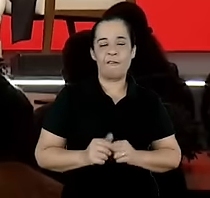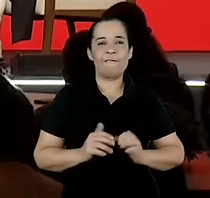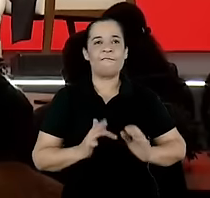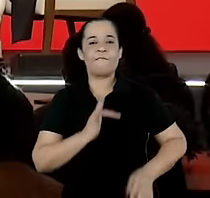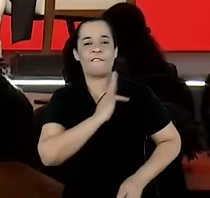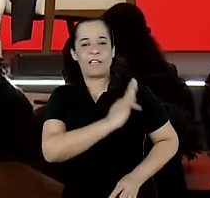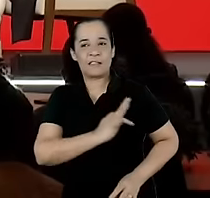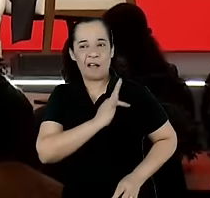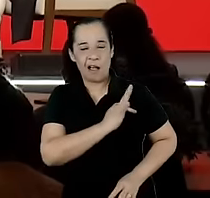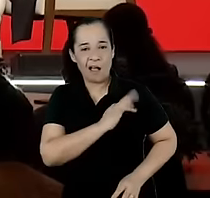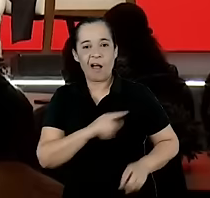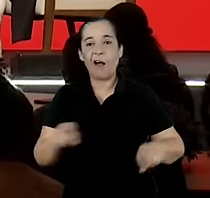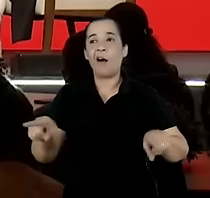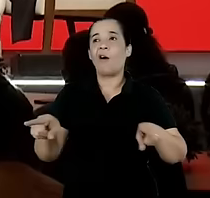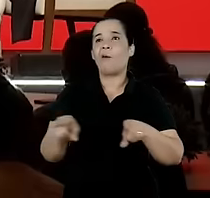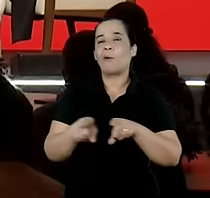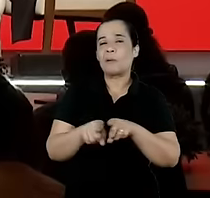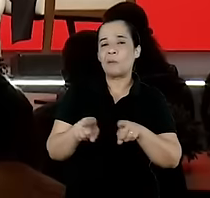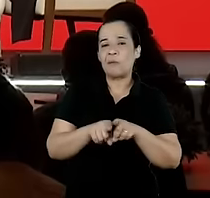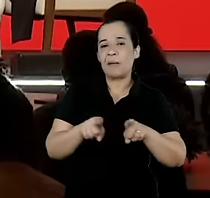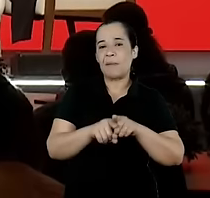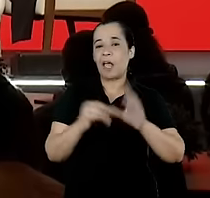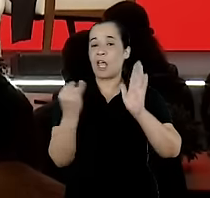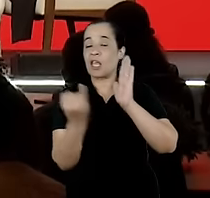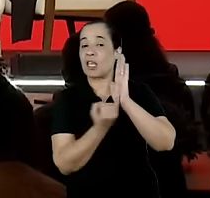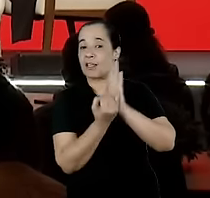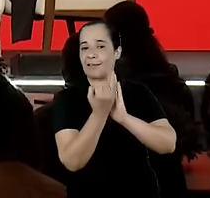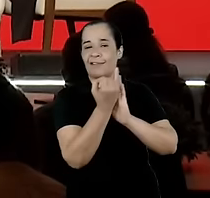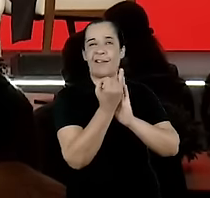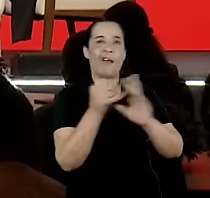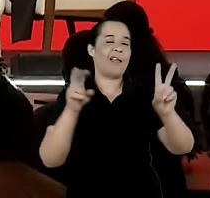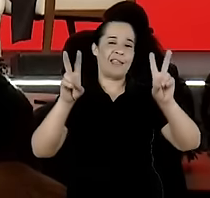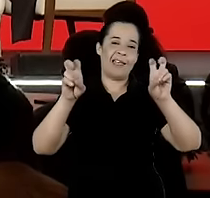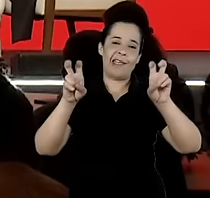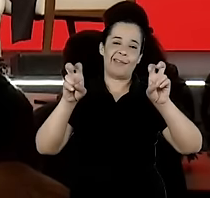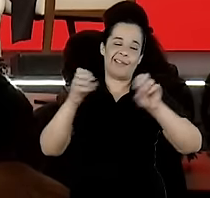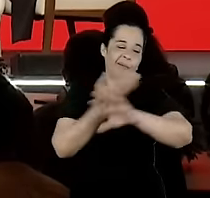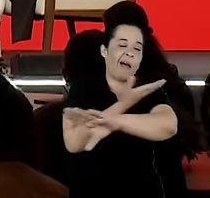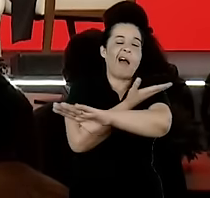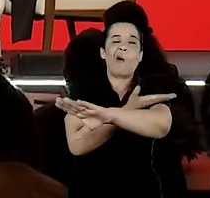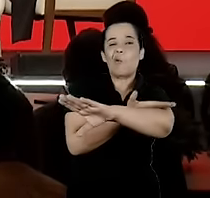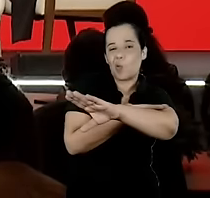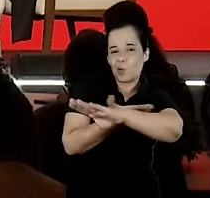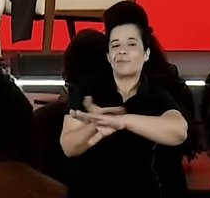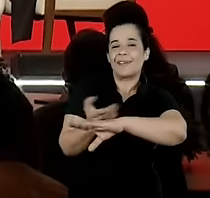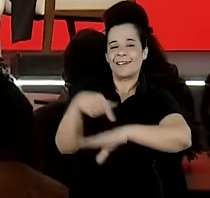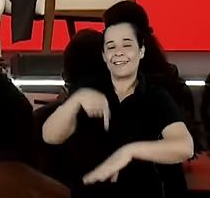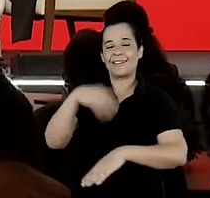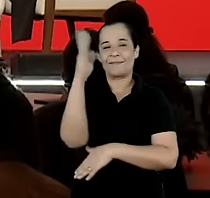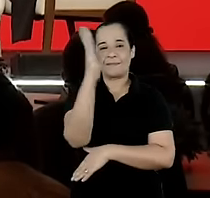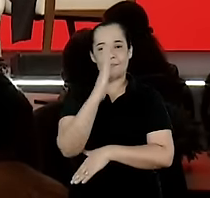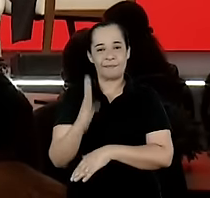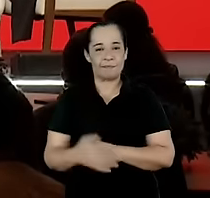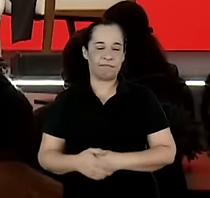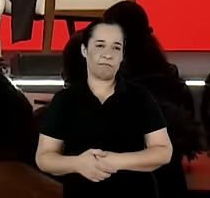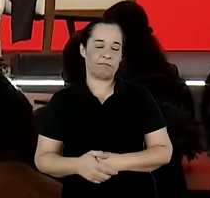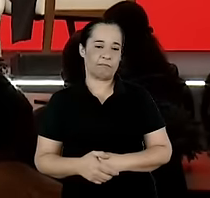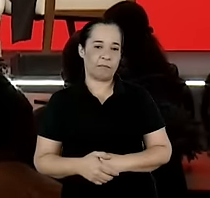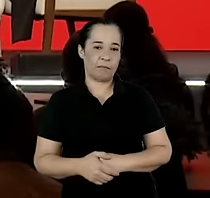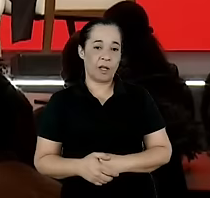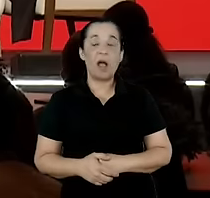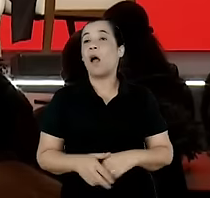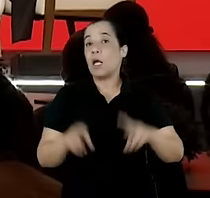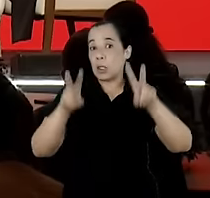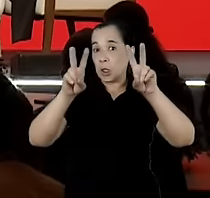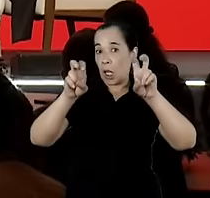inflação Acho que são dois temas assim tradicionais aqui no Brasil e eh não me leve a mal esses são os temas